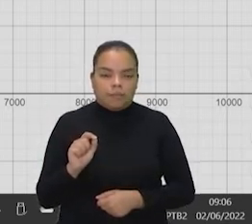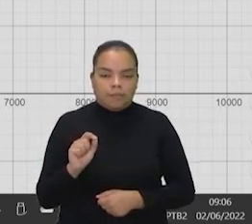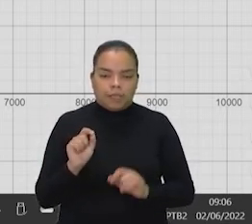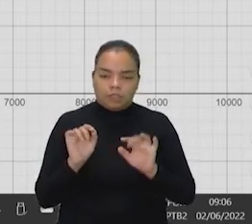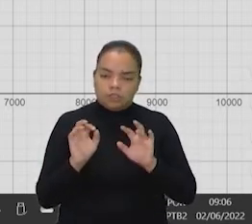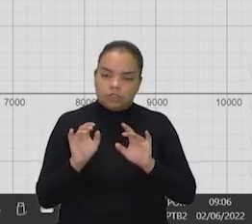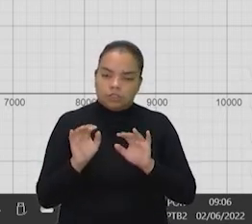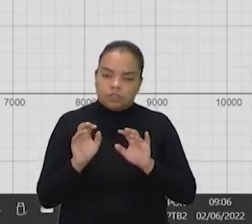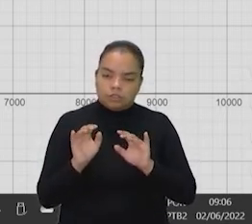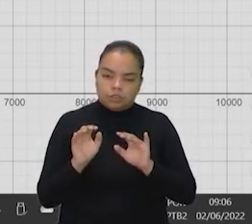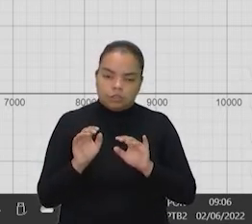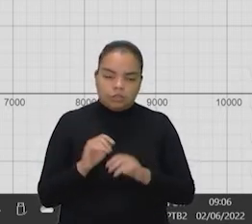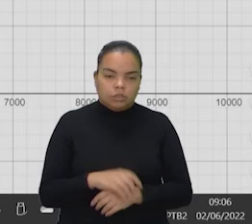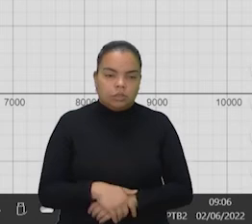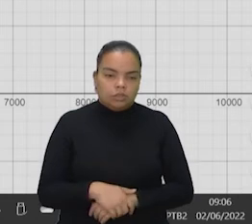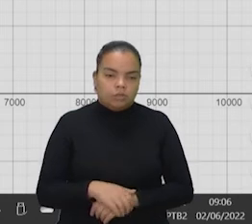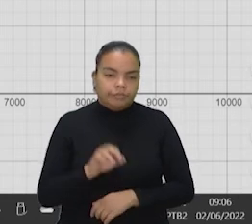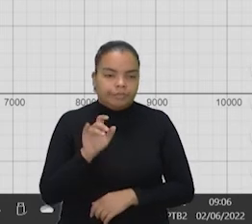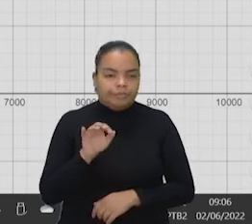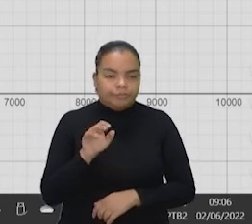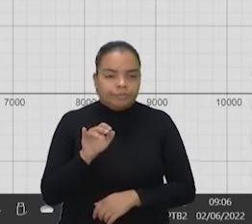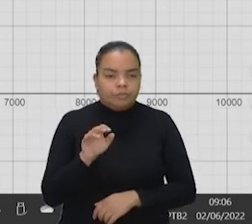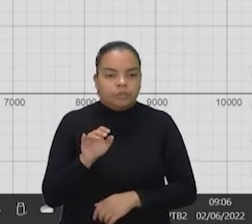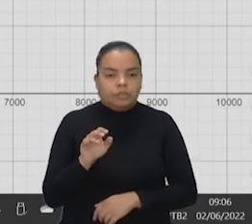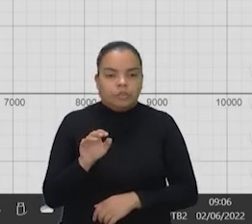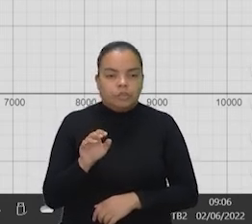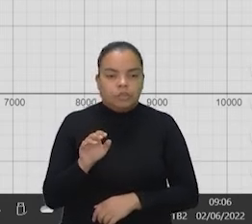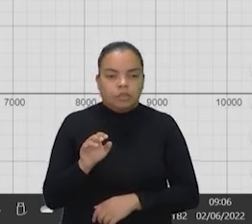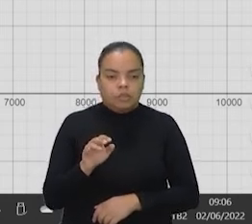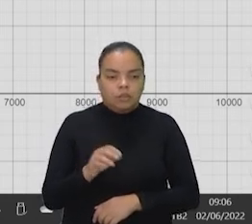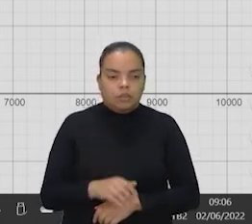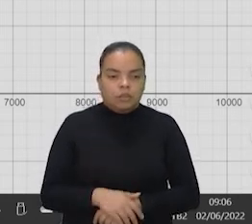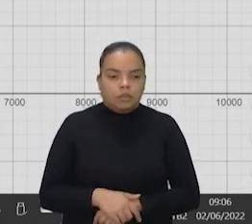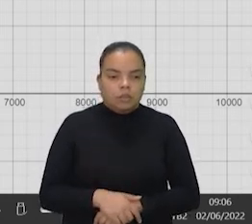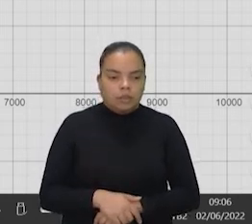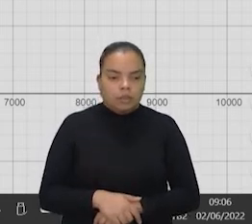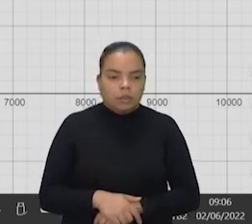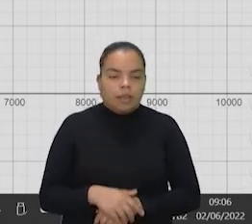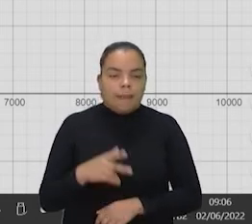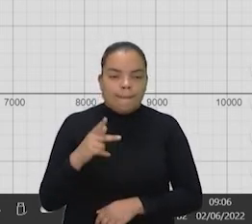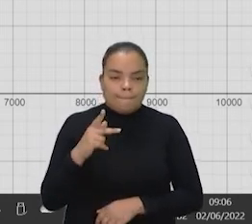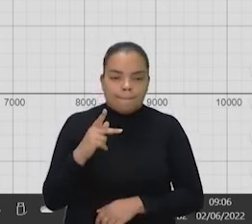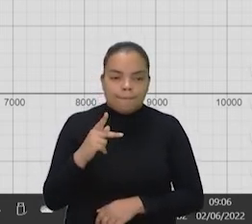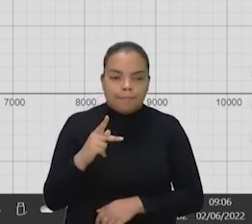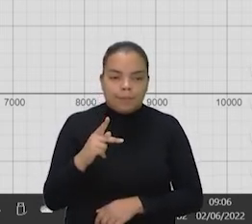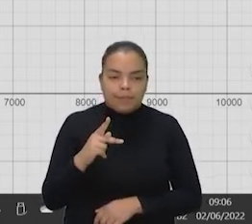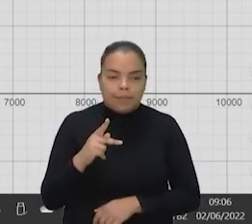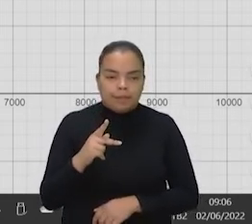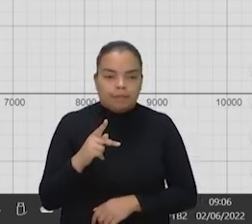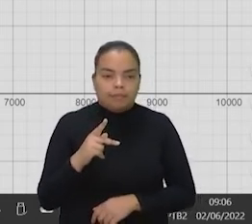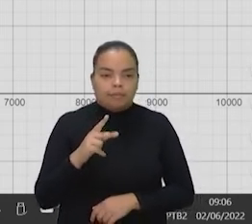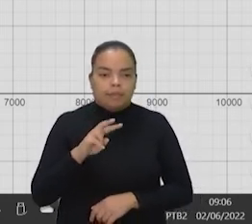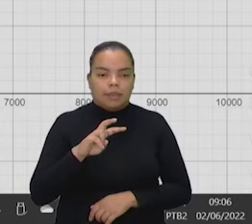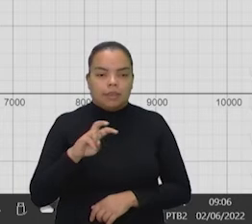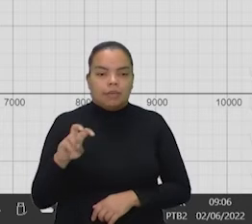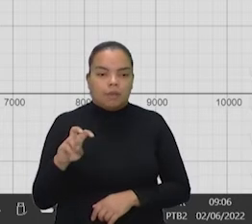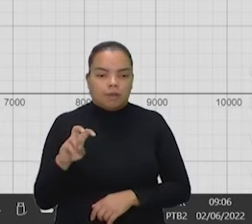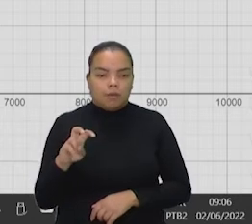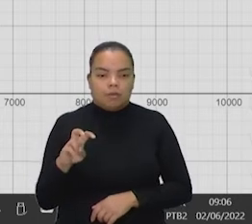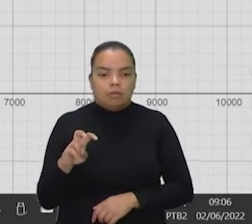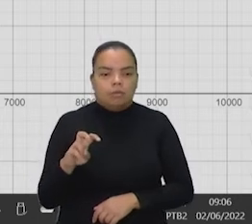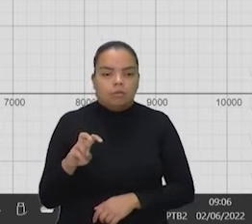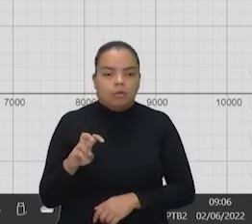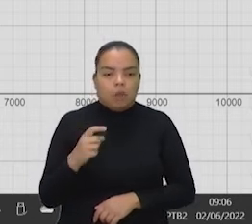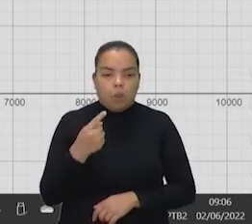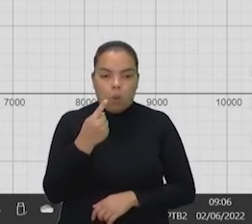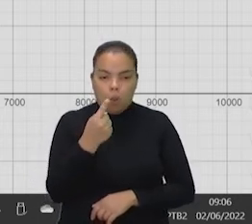fórmula, né, a expressão da pressão. Então, pressão, que eu estou chamando de P, vai ser igual 1, que é